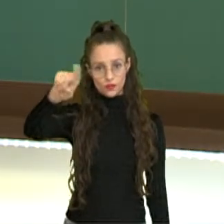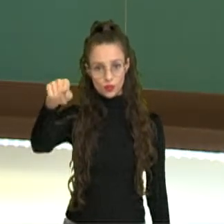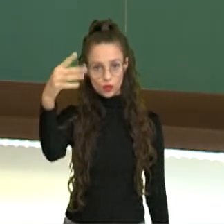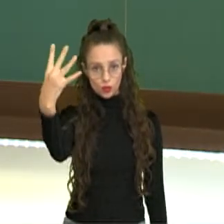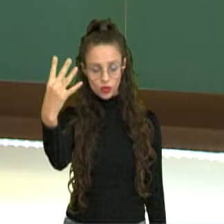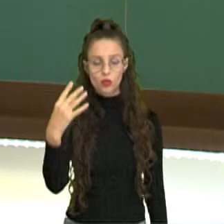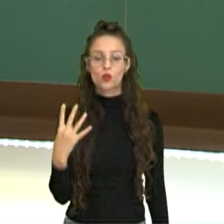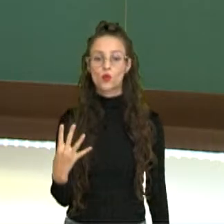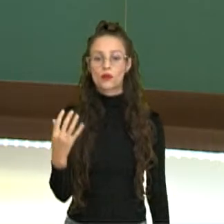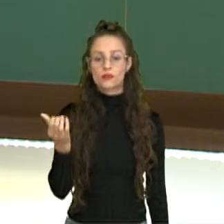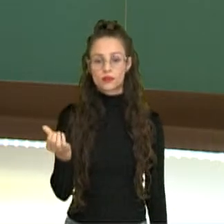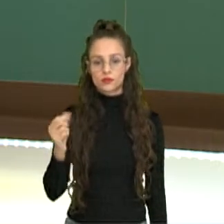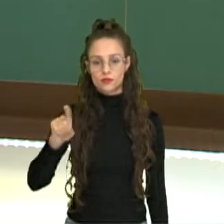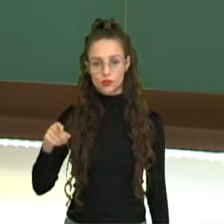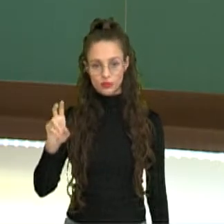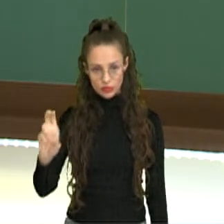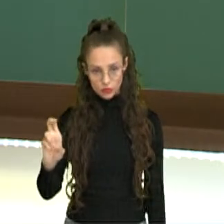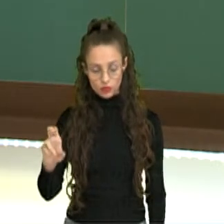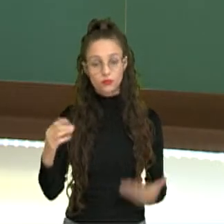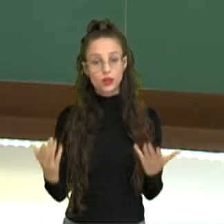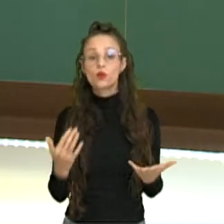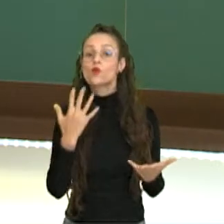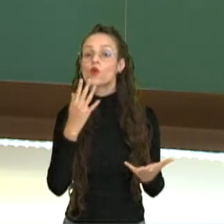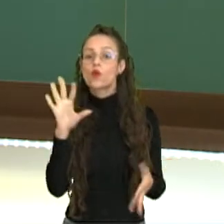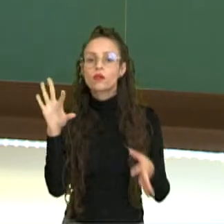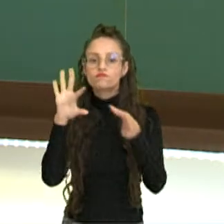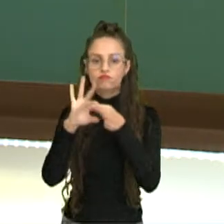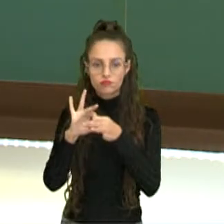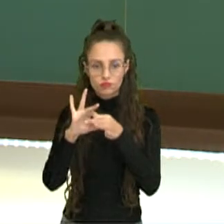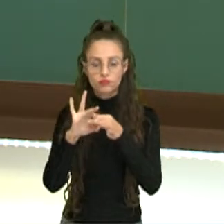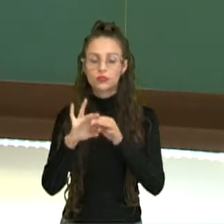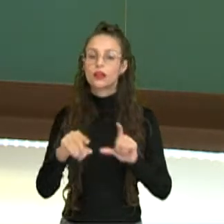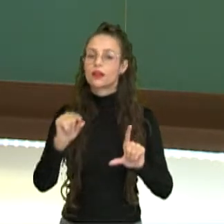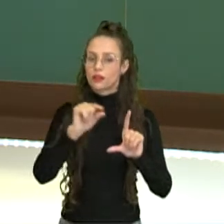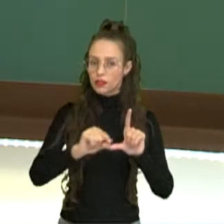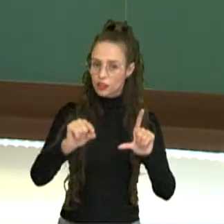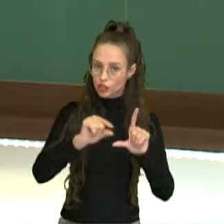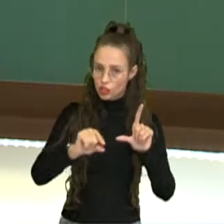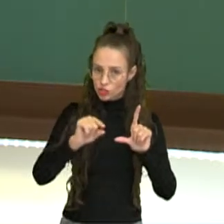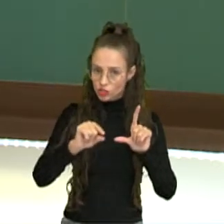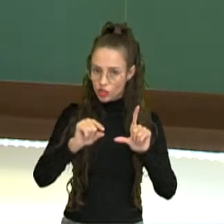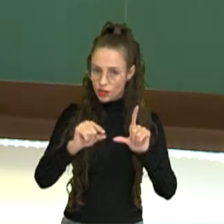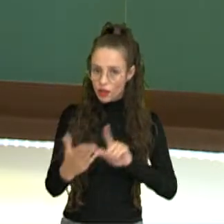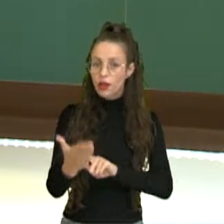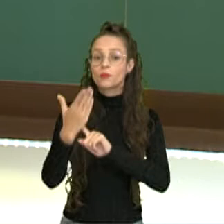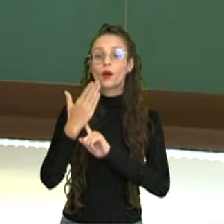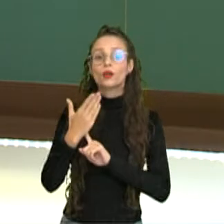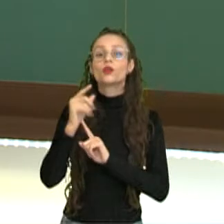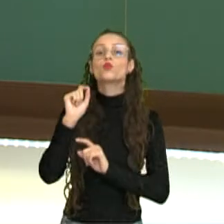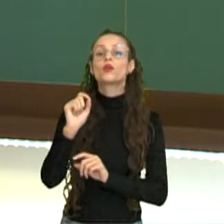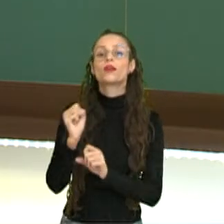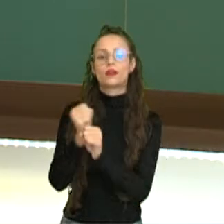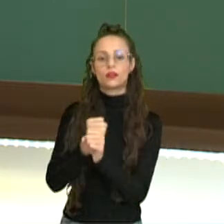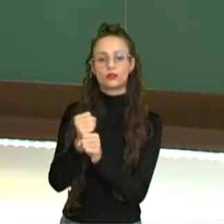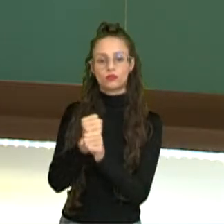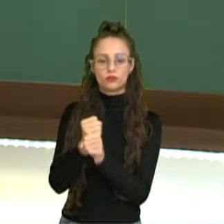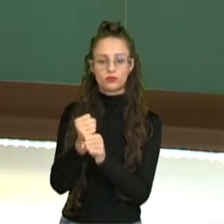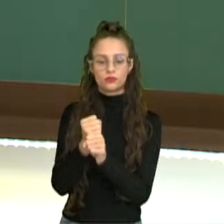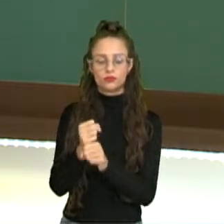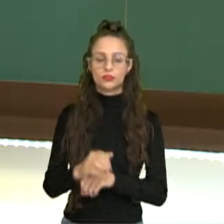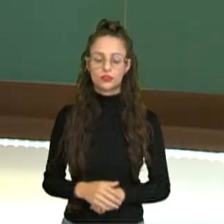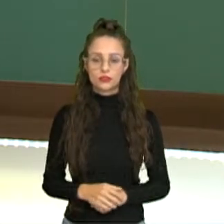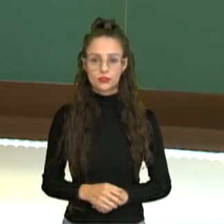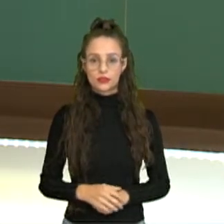79,4%, 46,5%. Então, eu vou pela cor. A legenda remete aqui ao ano. Se